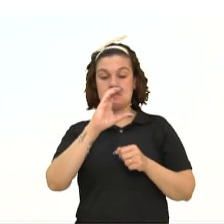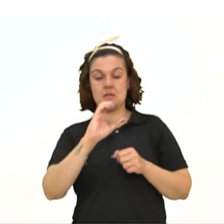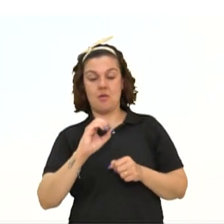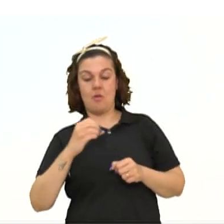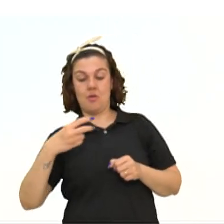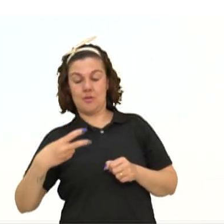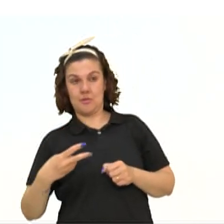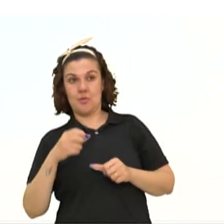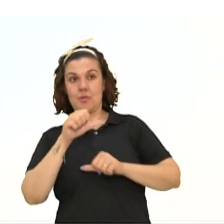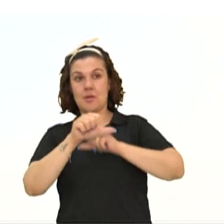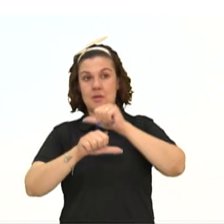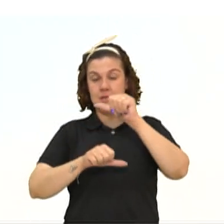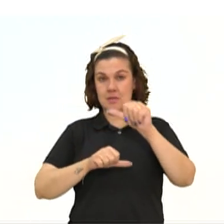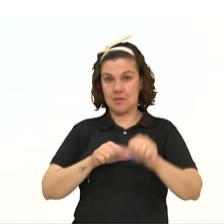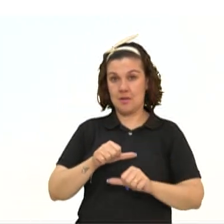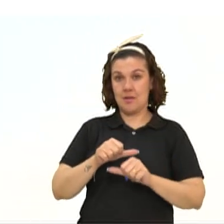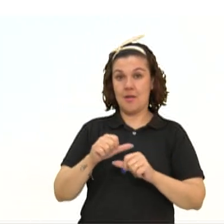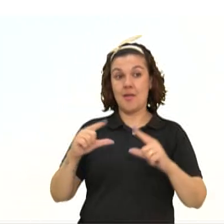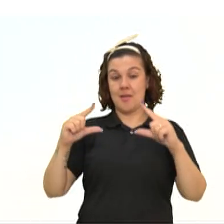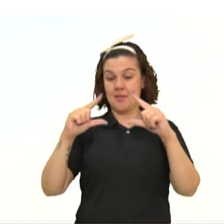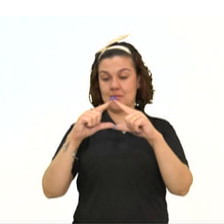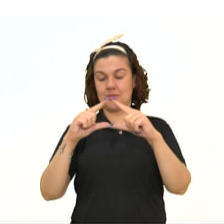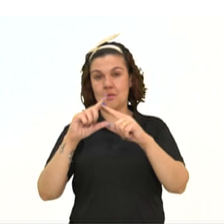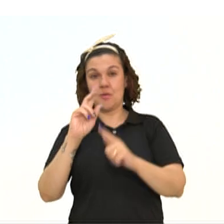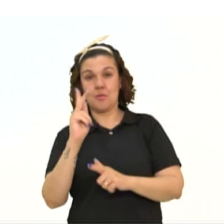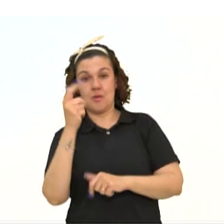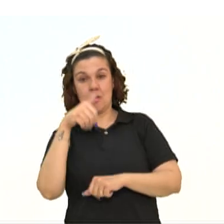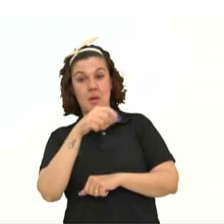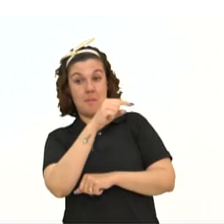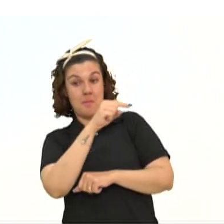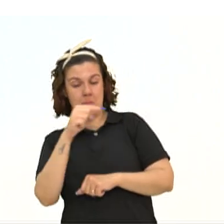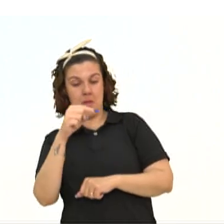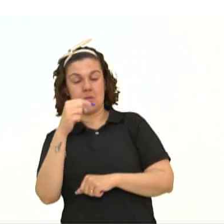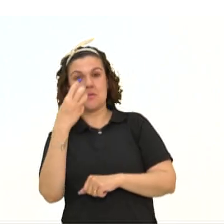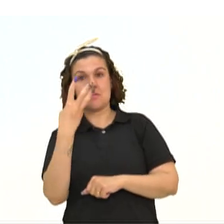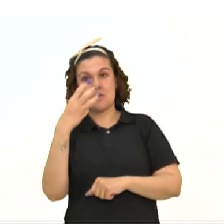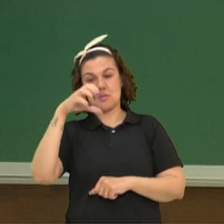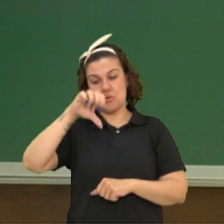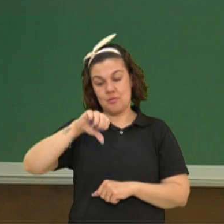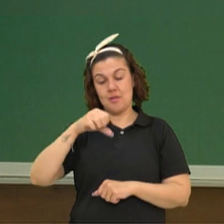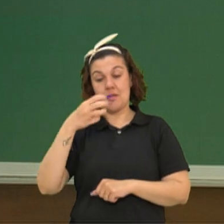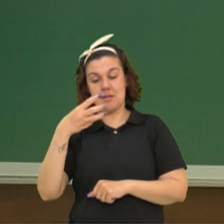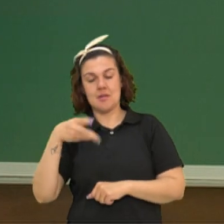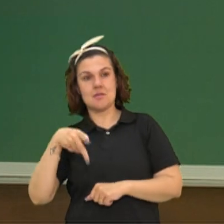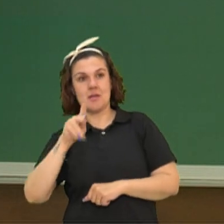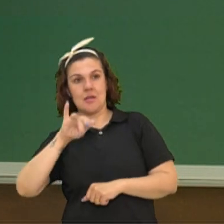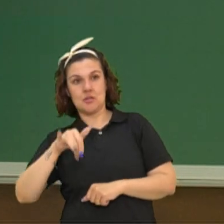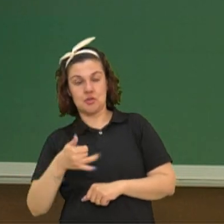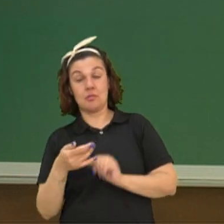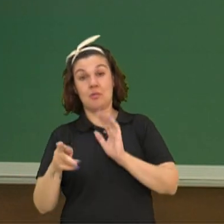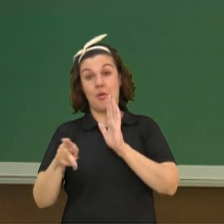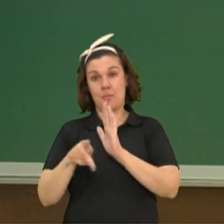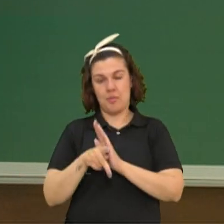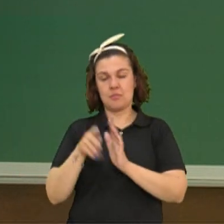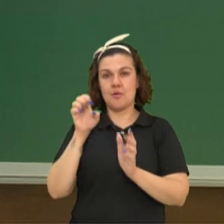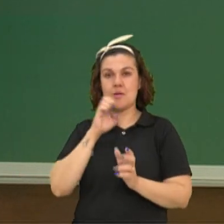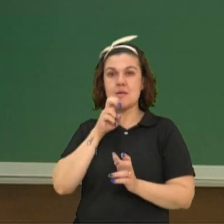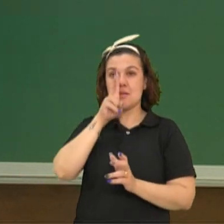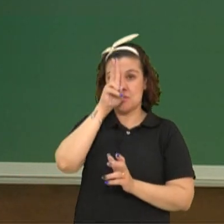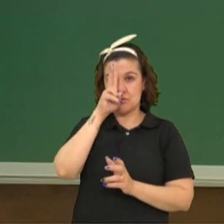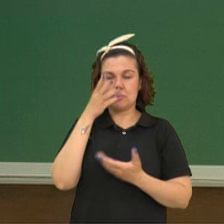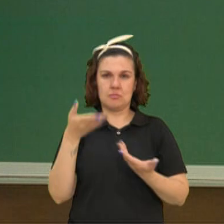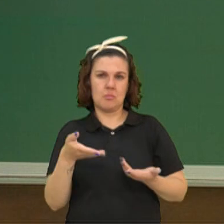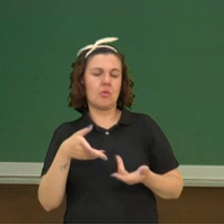aí a variação de entalpia, o ΔH, é menos 393 kJ, que é uma unidade para energia. Poderia